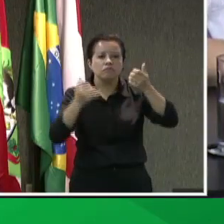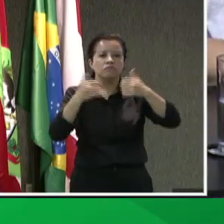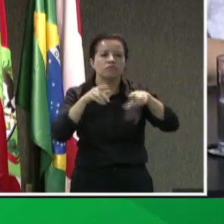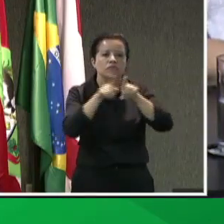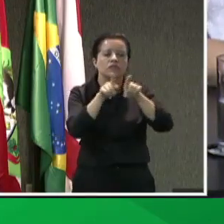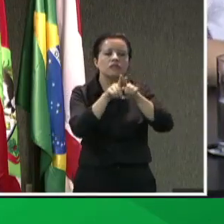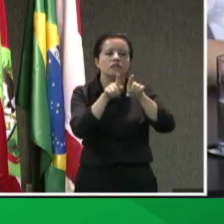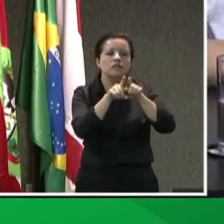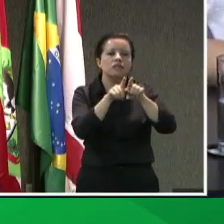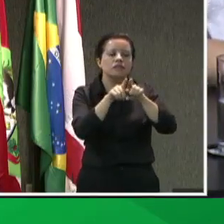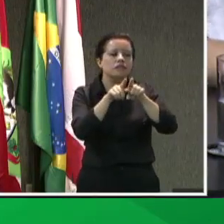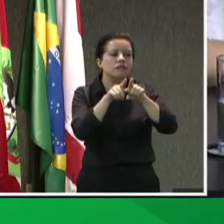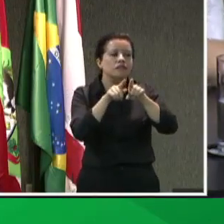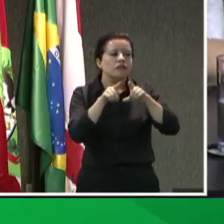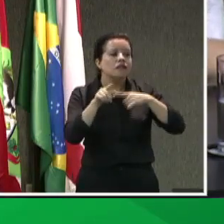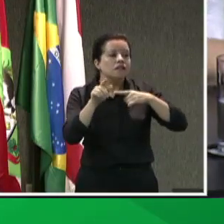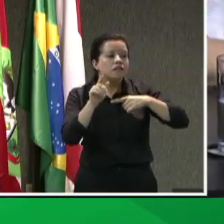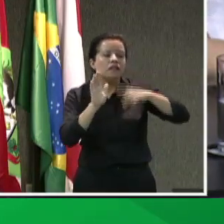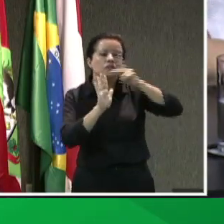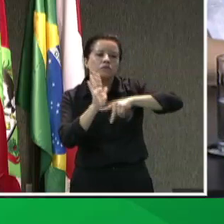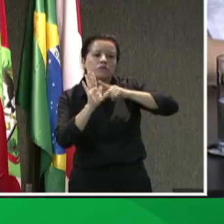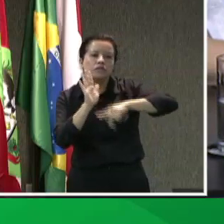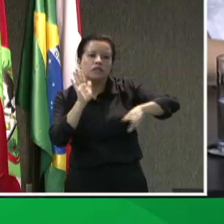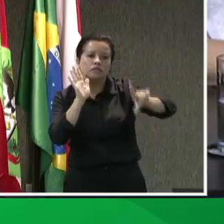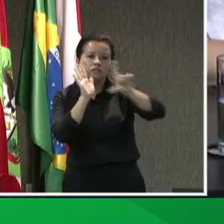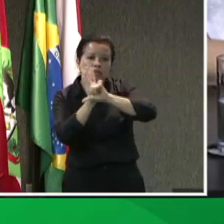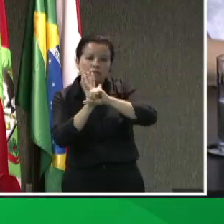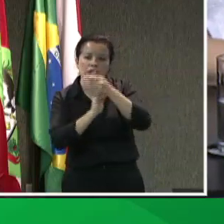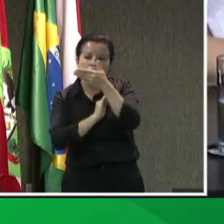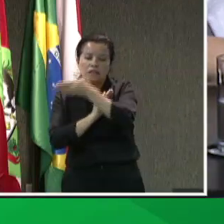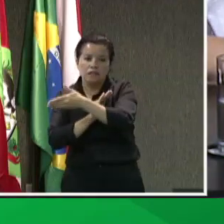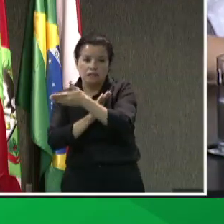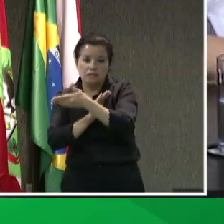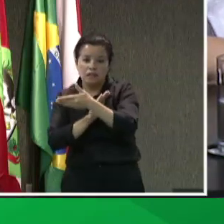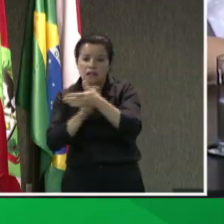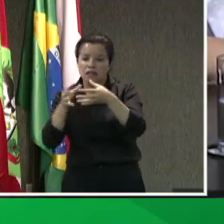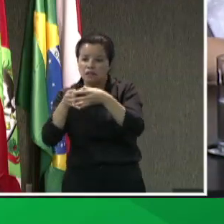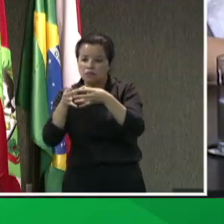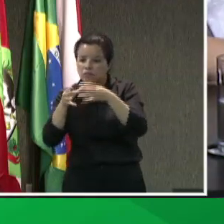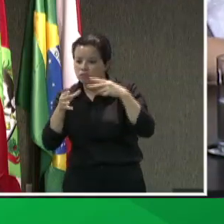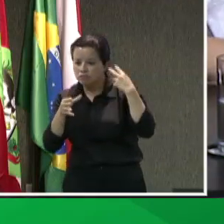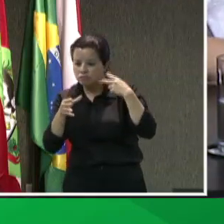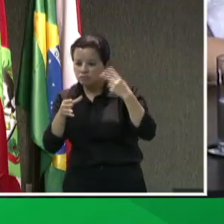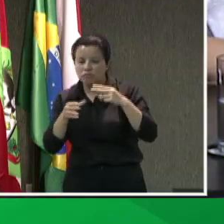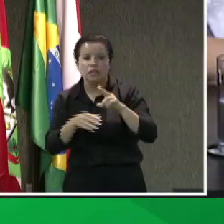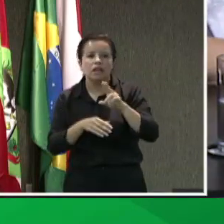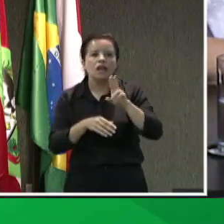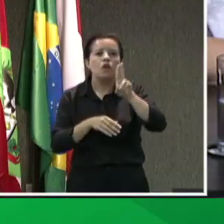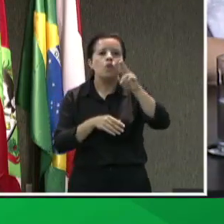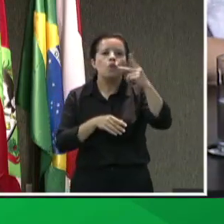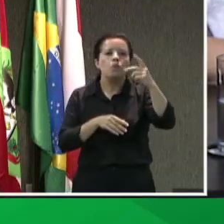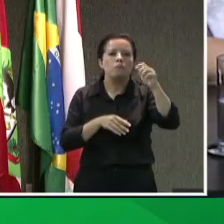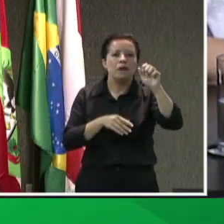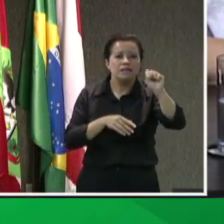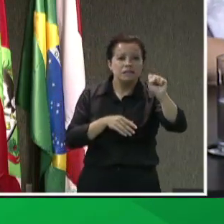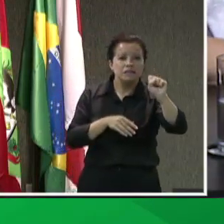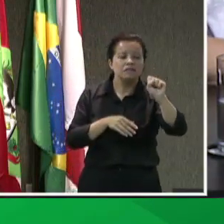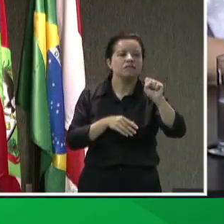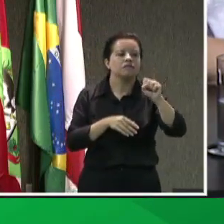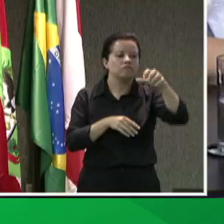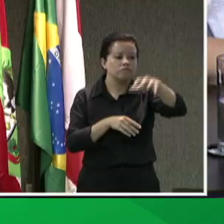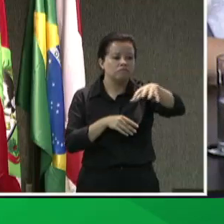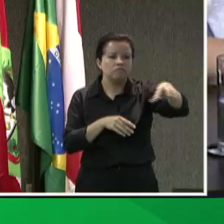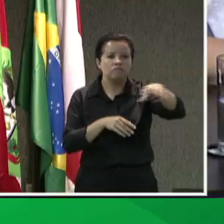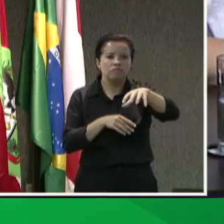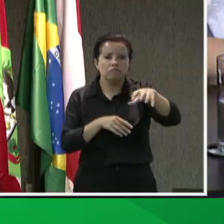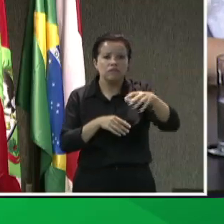passado, e a gente entrou com um projeto de lei na Câmara para que as UPAs, porque a legislação eu só posso fazer